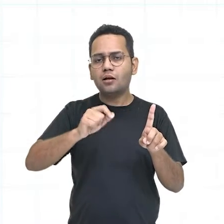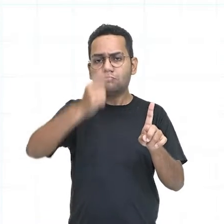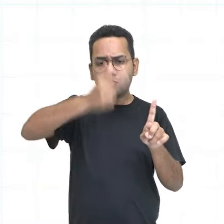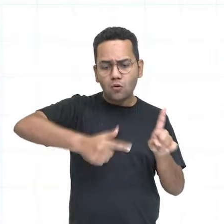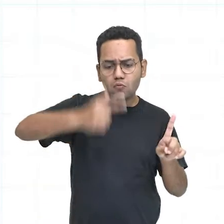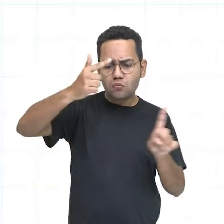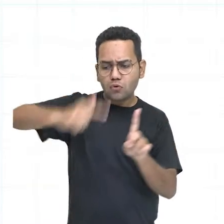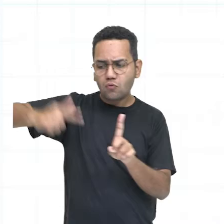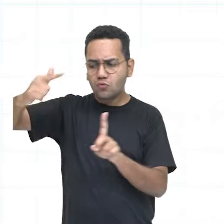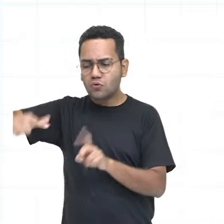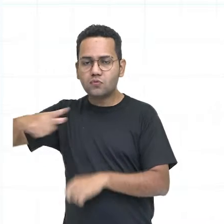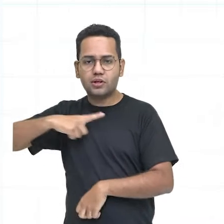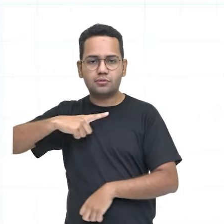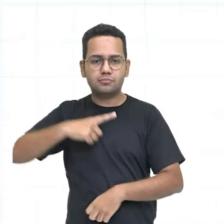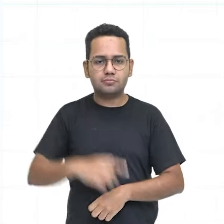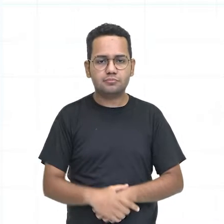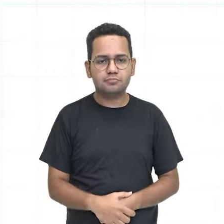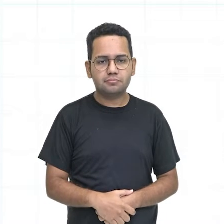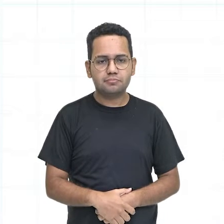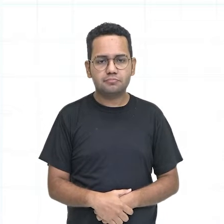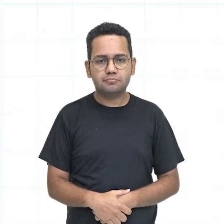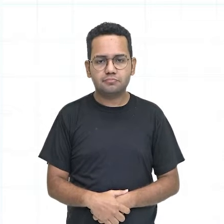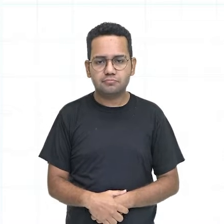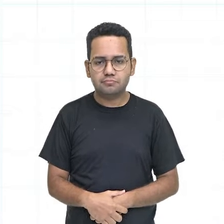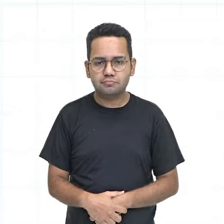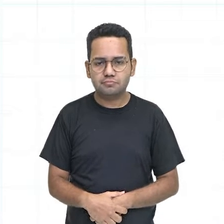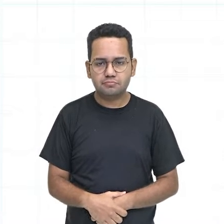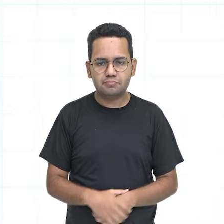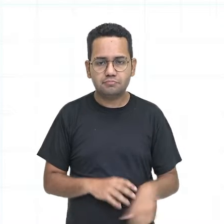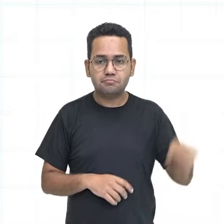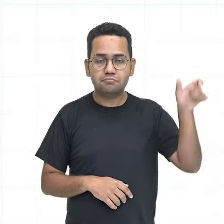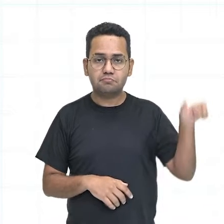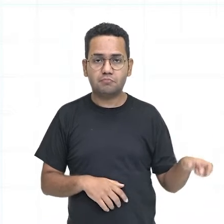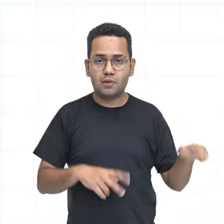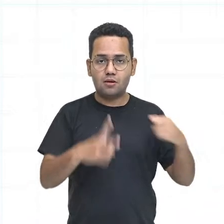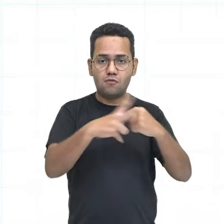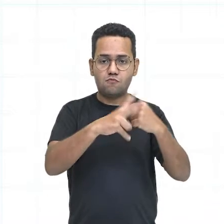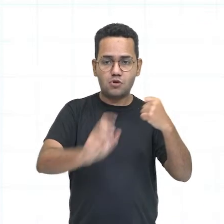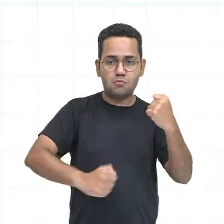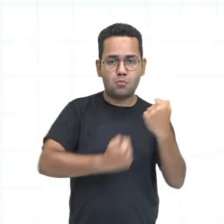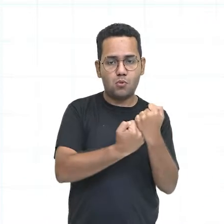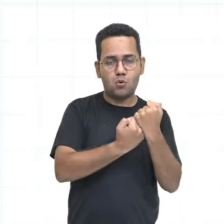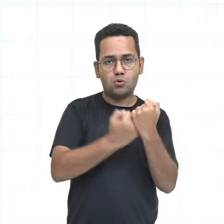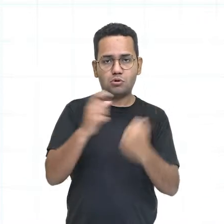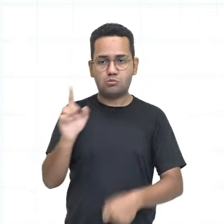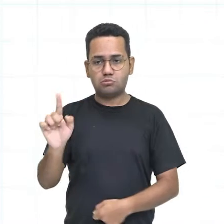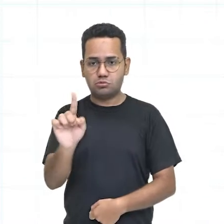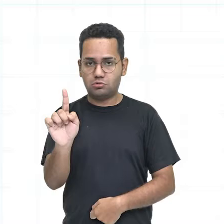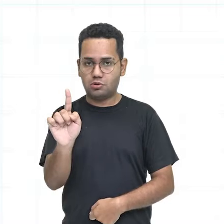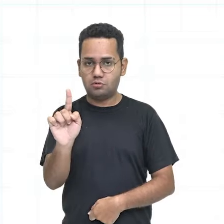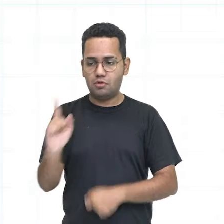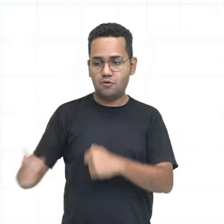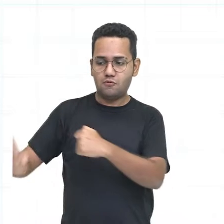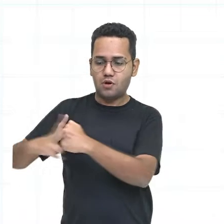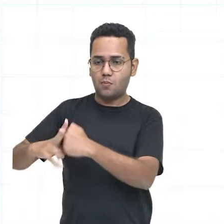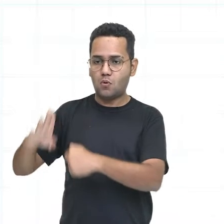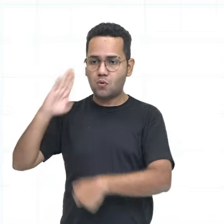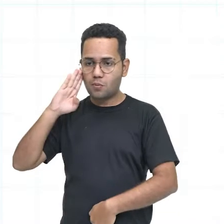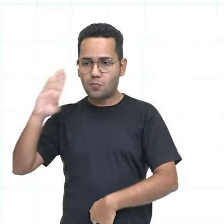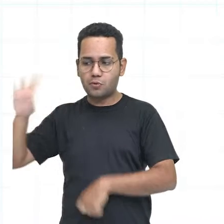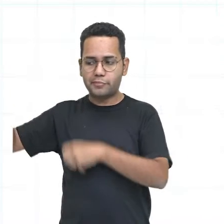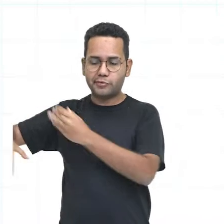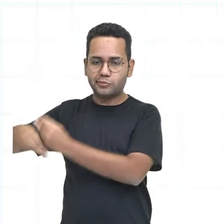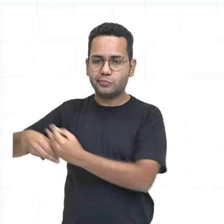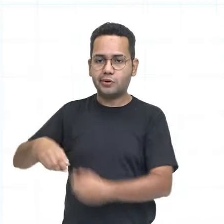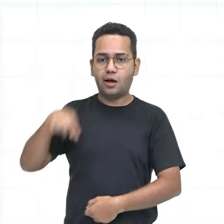main verb plus, complement. Então, sujeito, verbo modal, mais not, o verbo not, modal vai receber a partícula